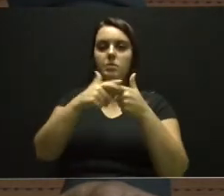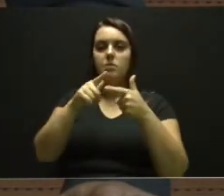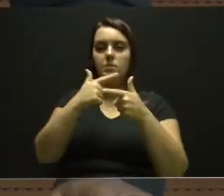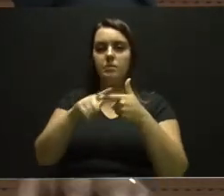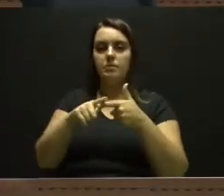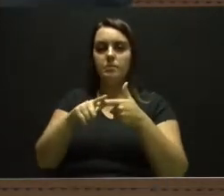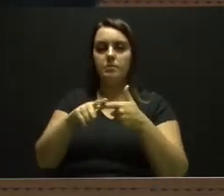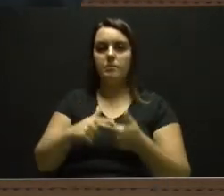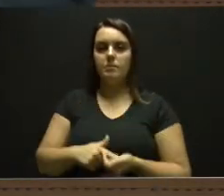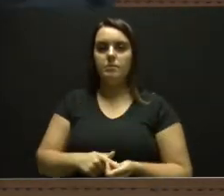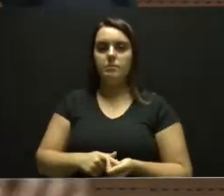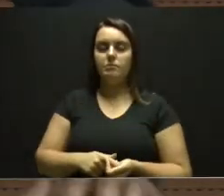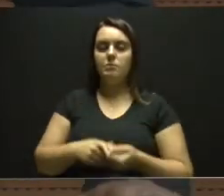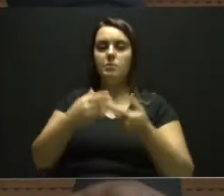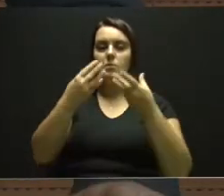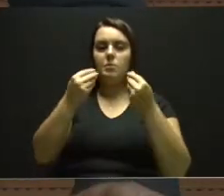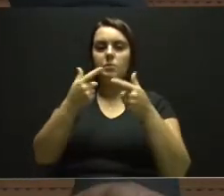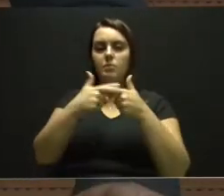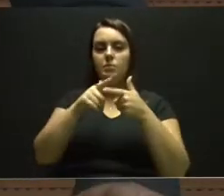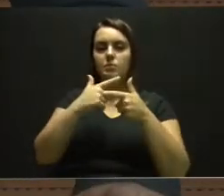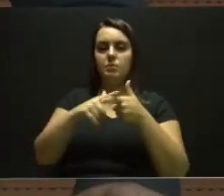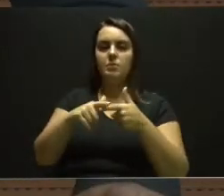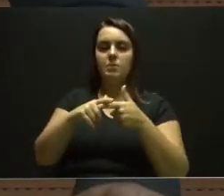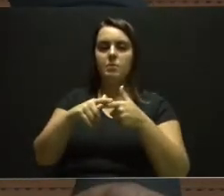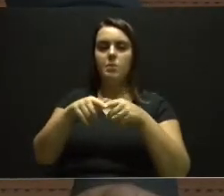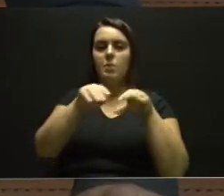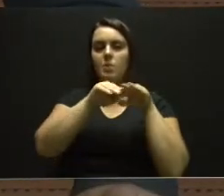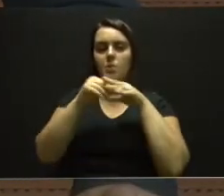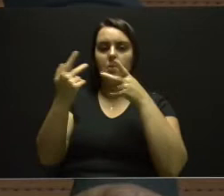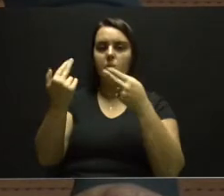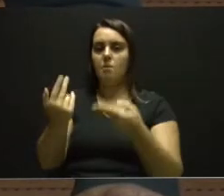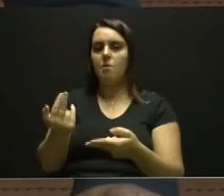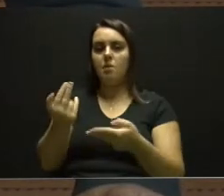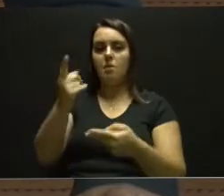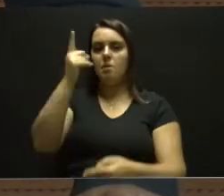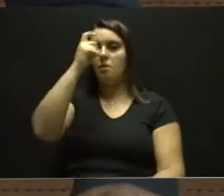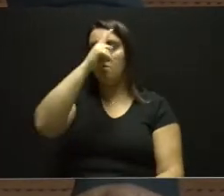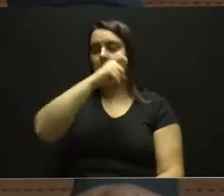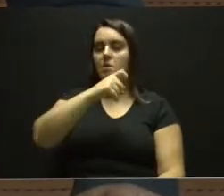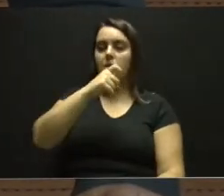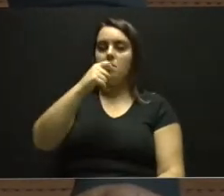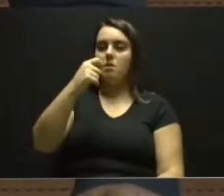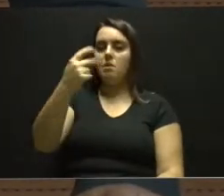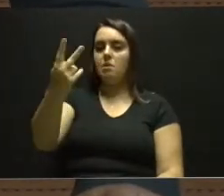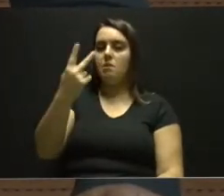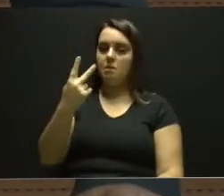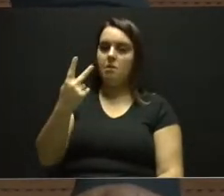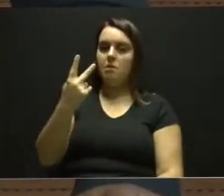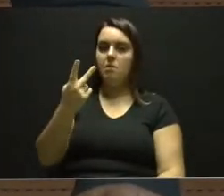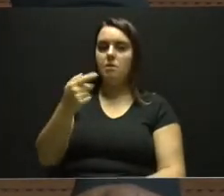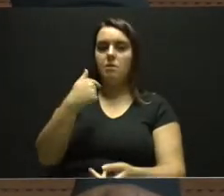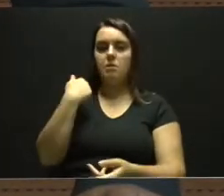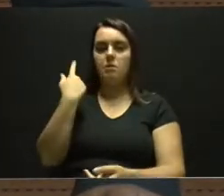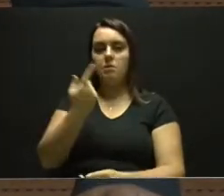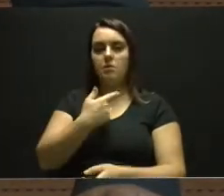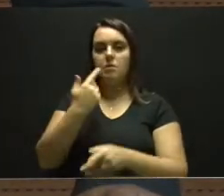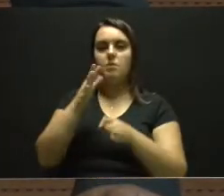com as mesmas dificuldades que eu tive ea gente vai levando para com aconselhando